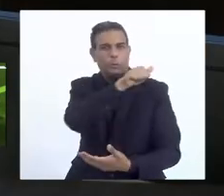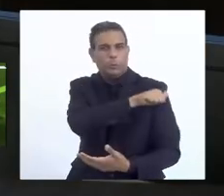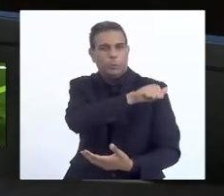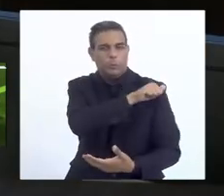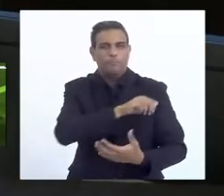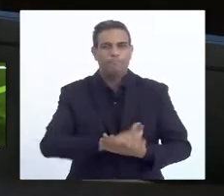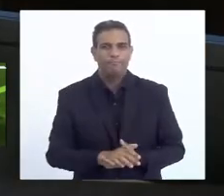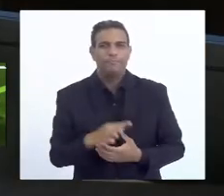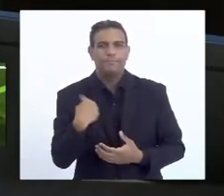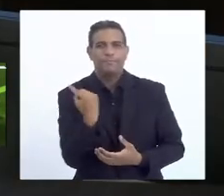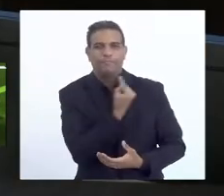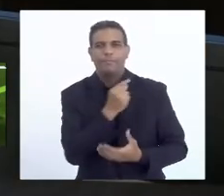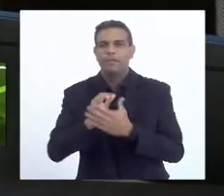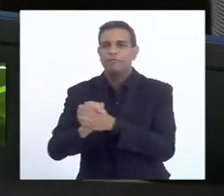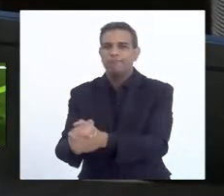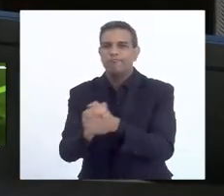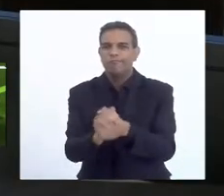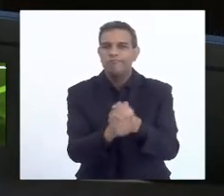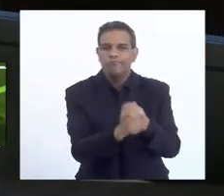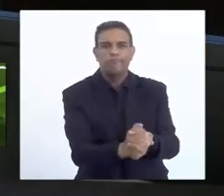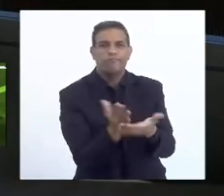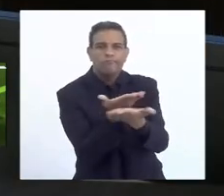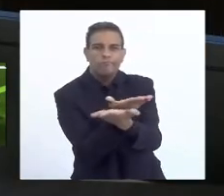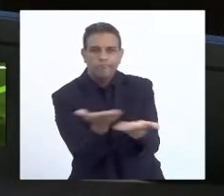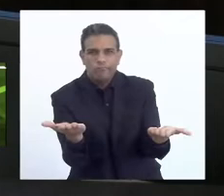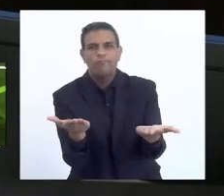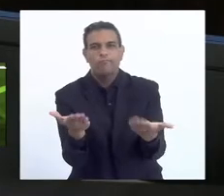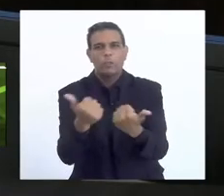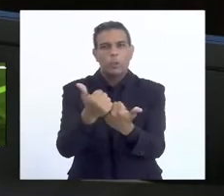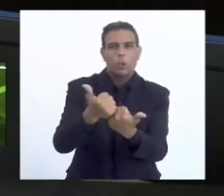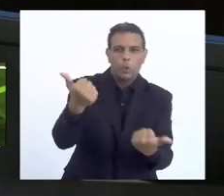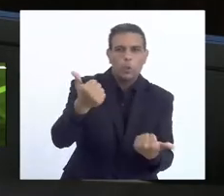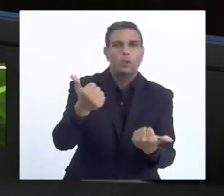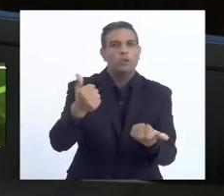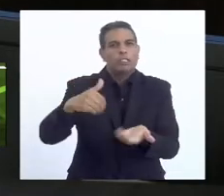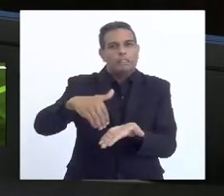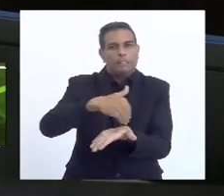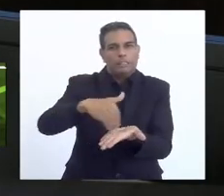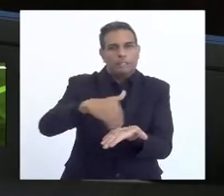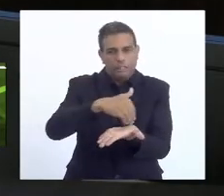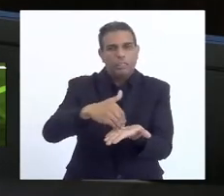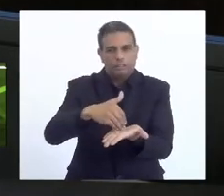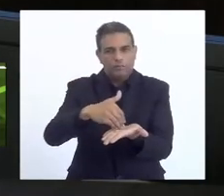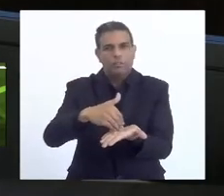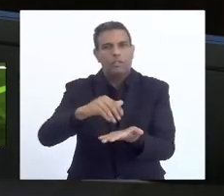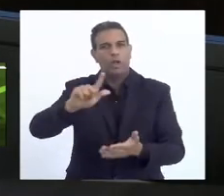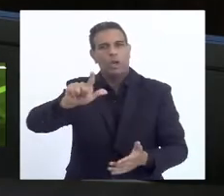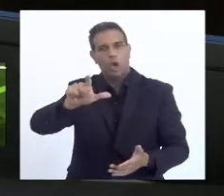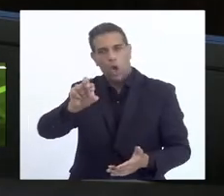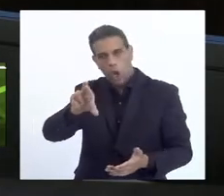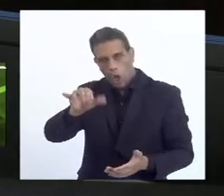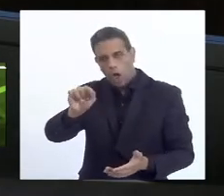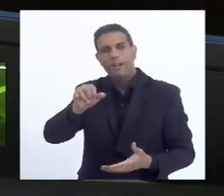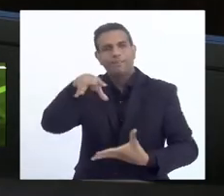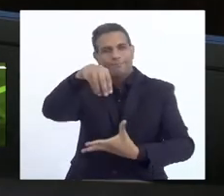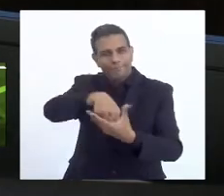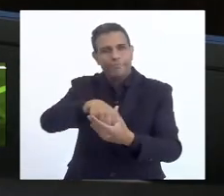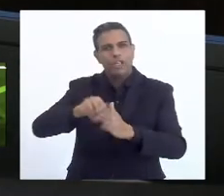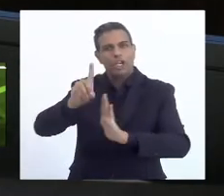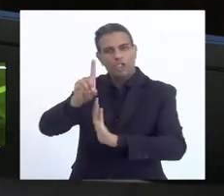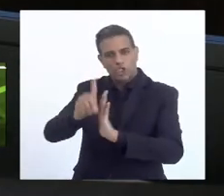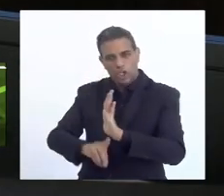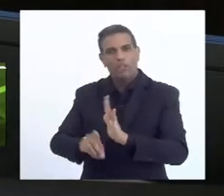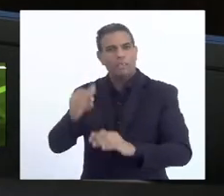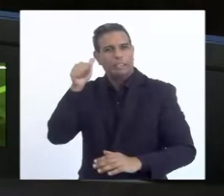a quem cumprimento também a subsecretária Glória Heloísa, que é subsecretária da Mulher aqui